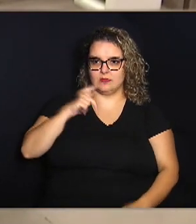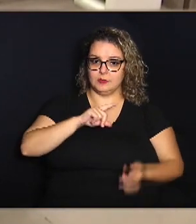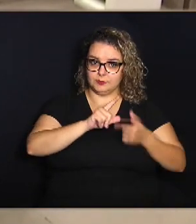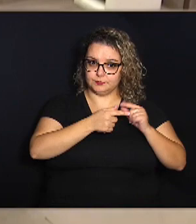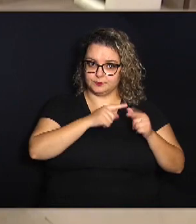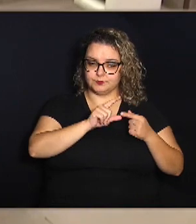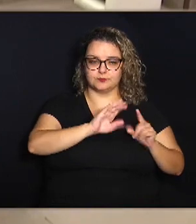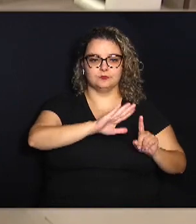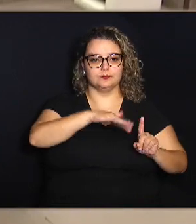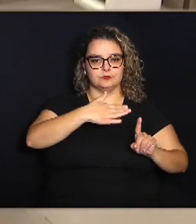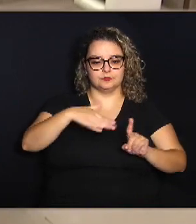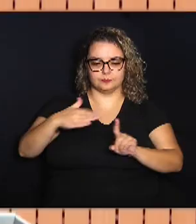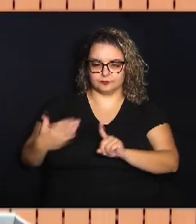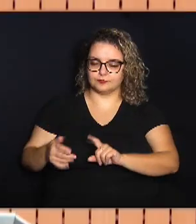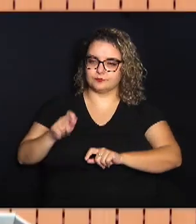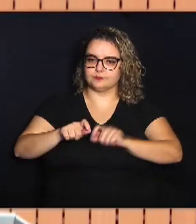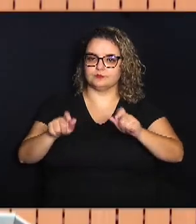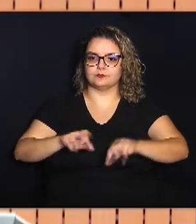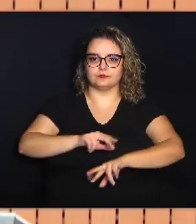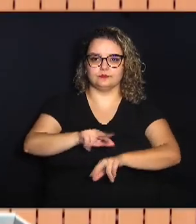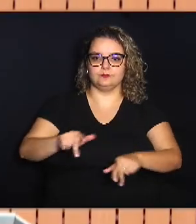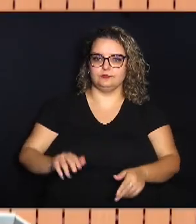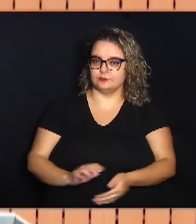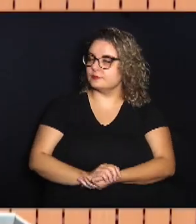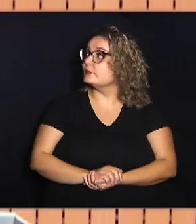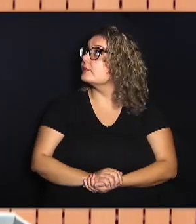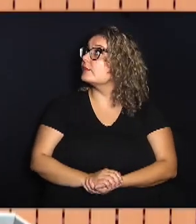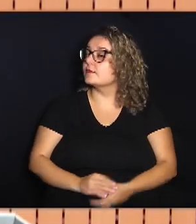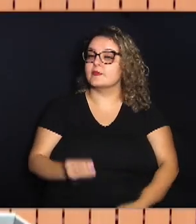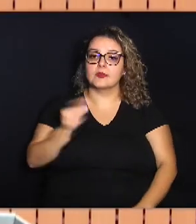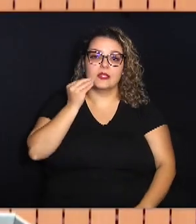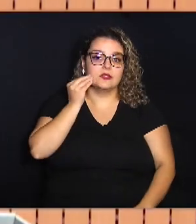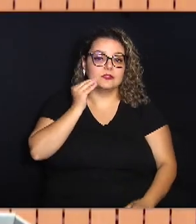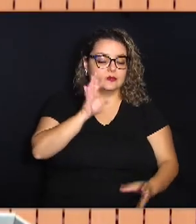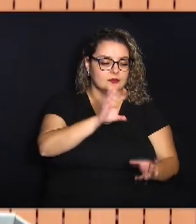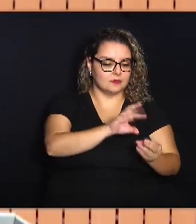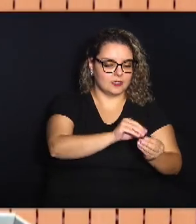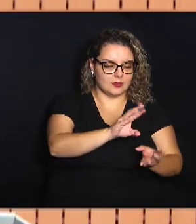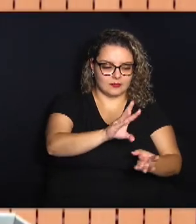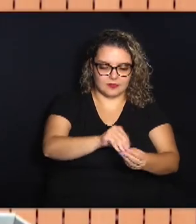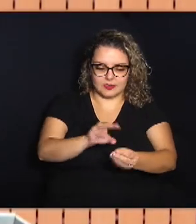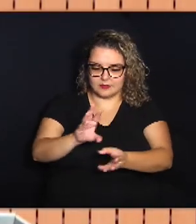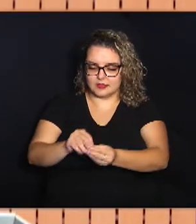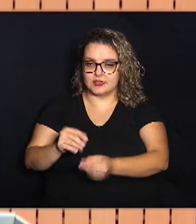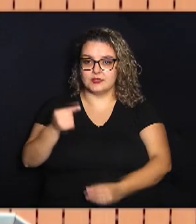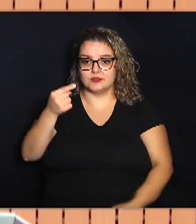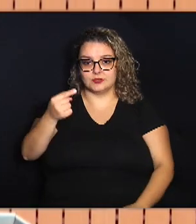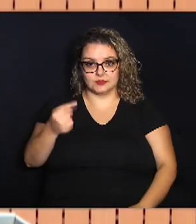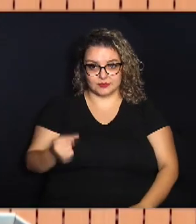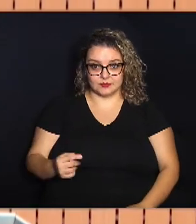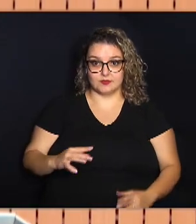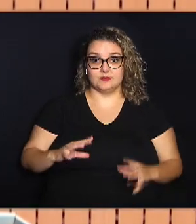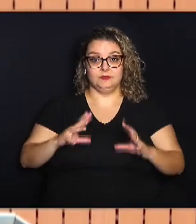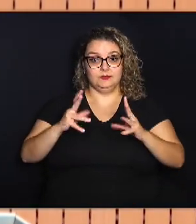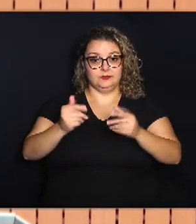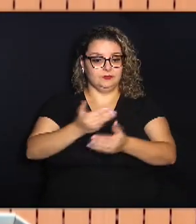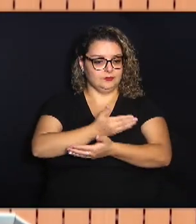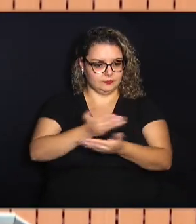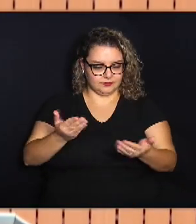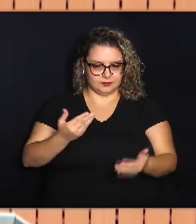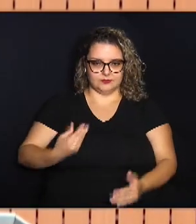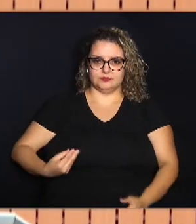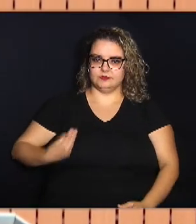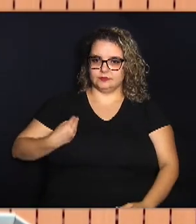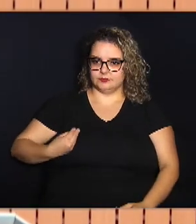homenageou diversas personalidades. Eu tentei fazer uma síntese de cada um de vocês. Então, para que vocês todos que estão aqui,